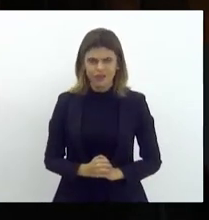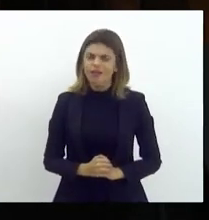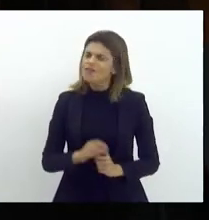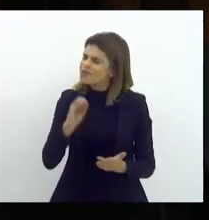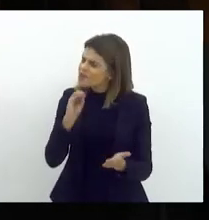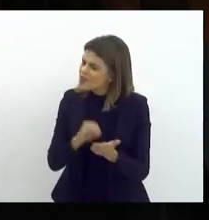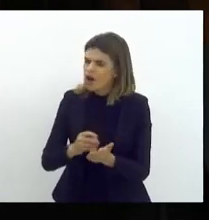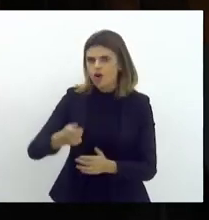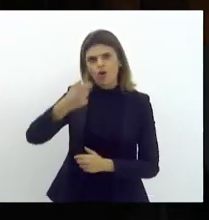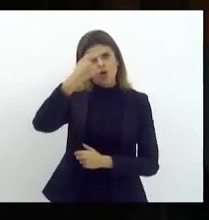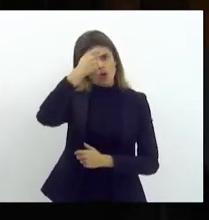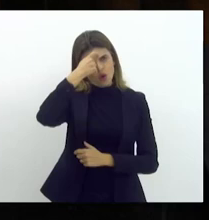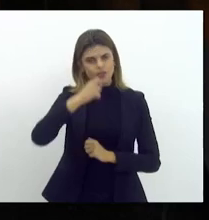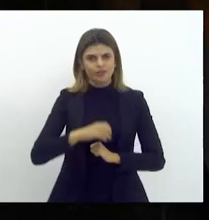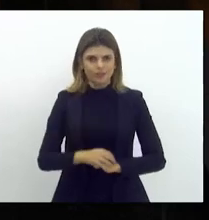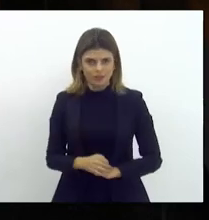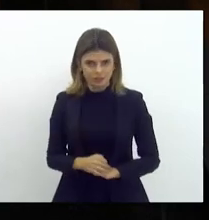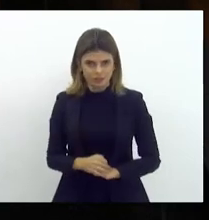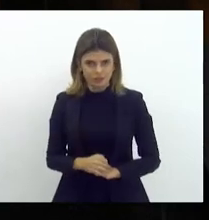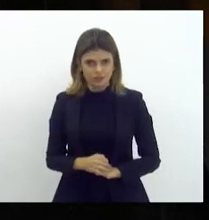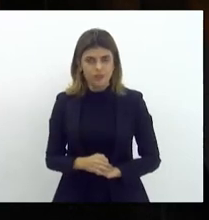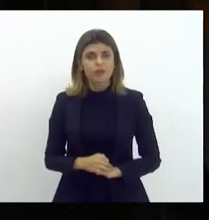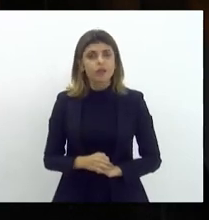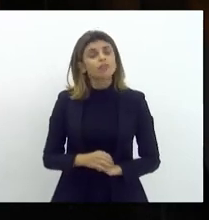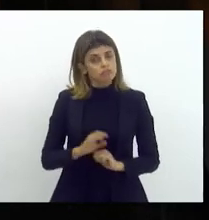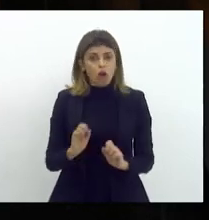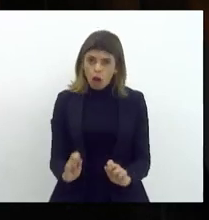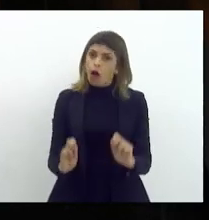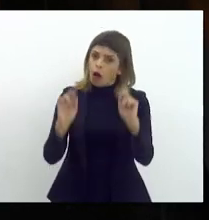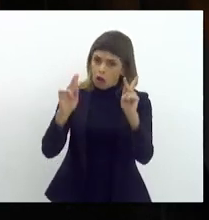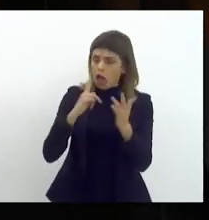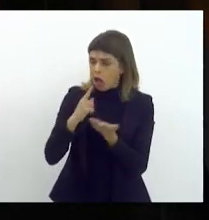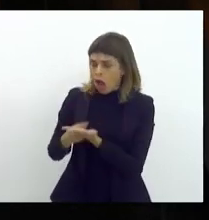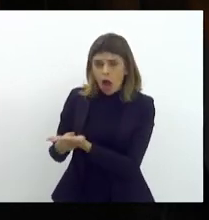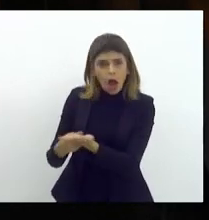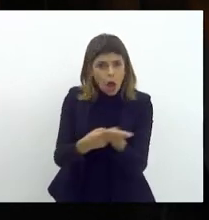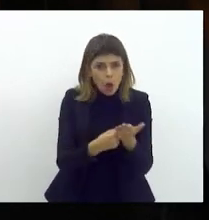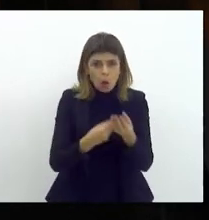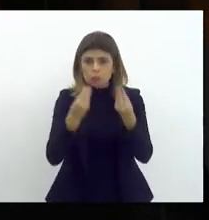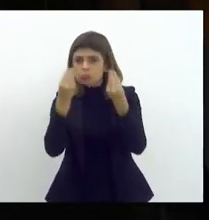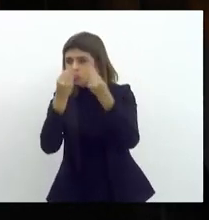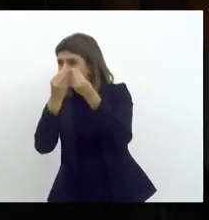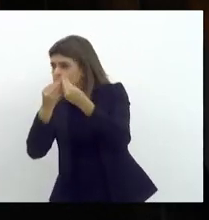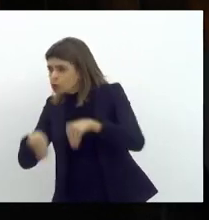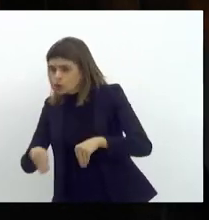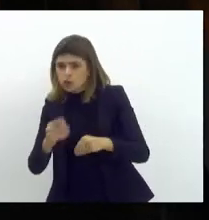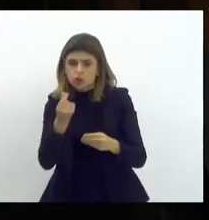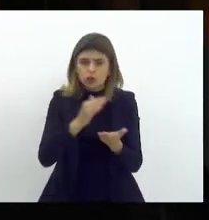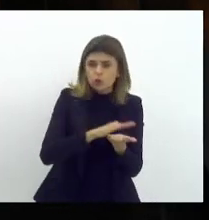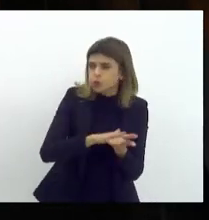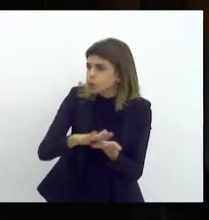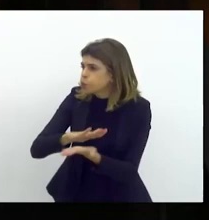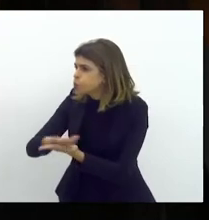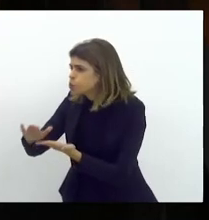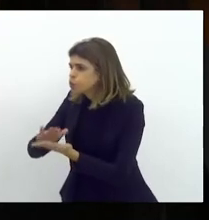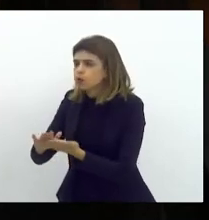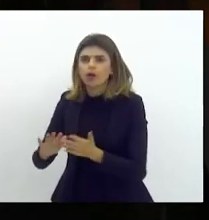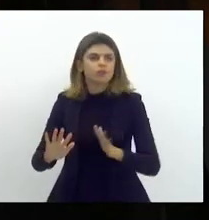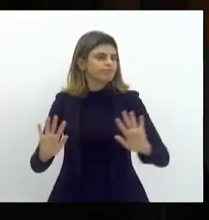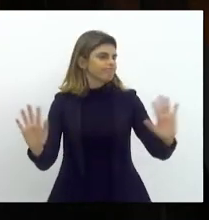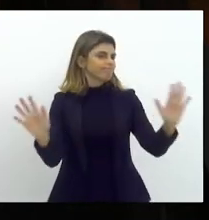o acordo que minimizou os danos não há como